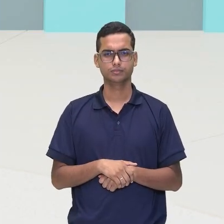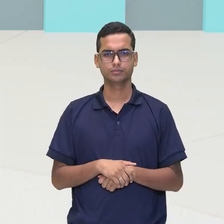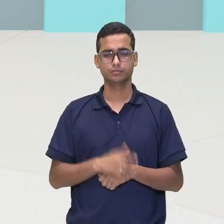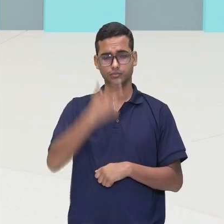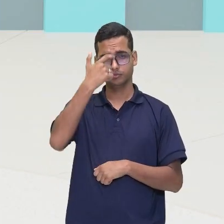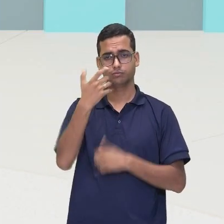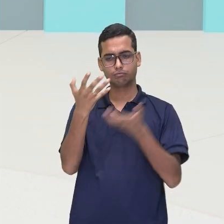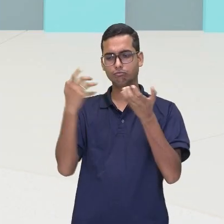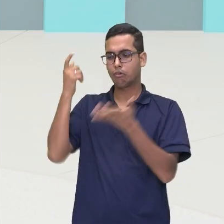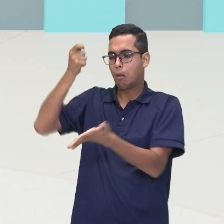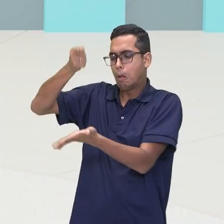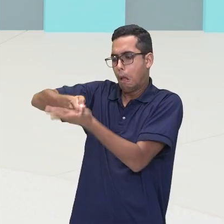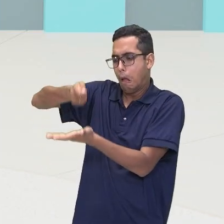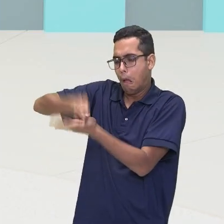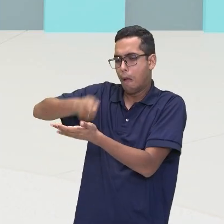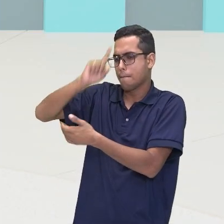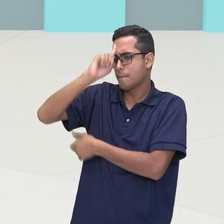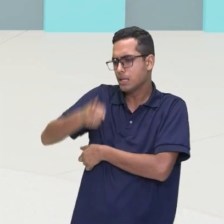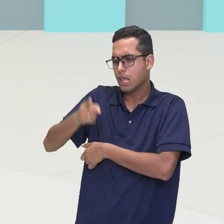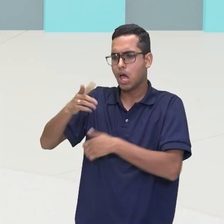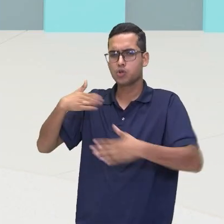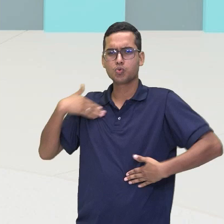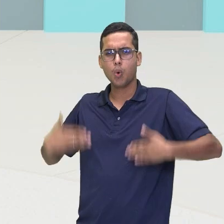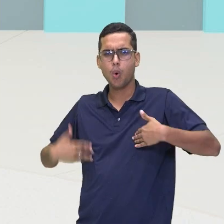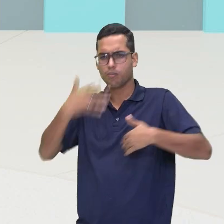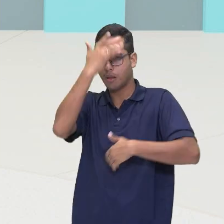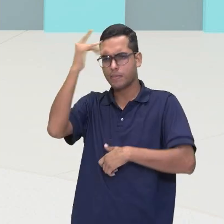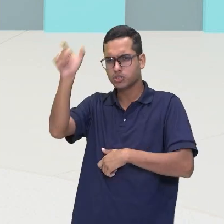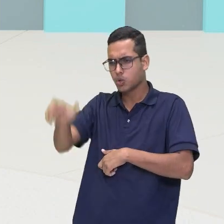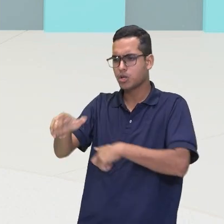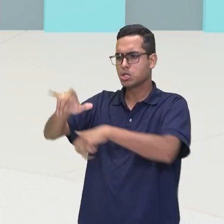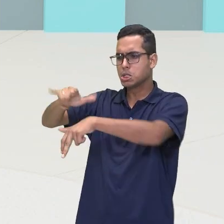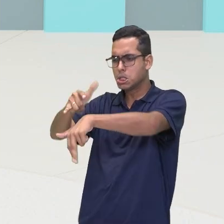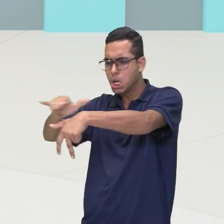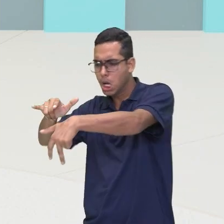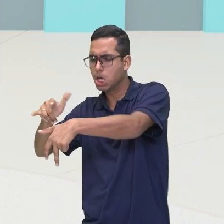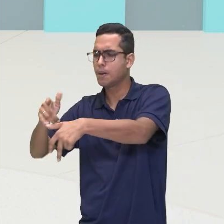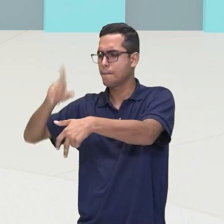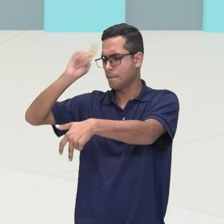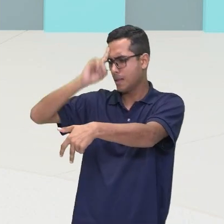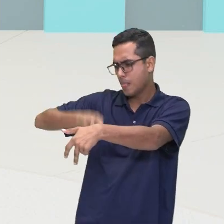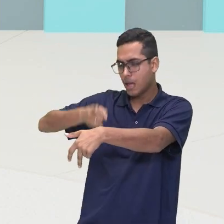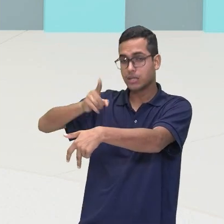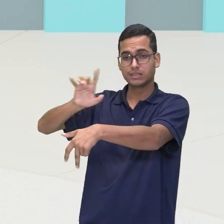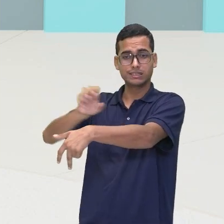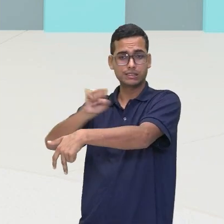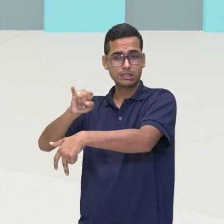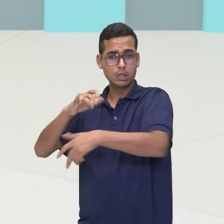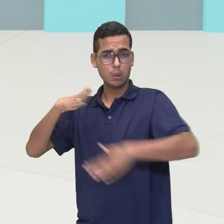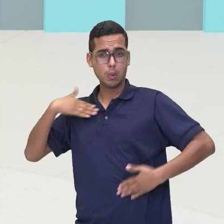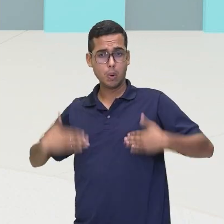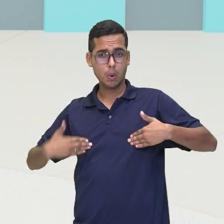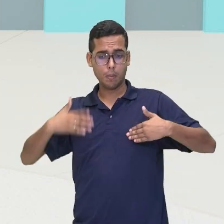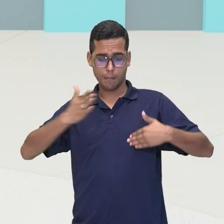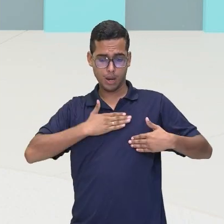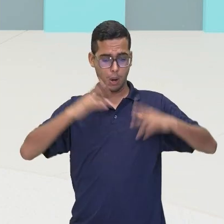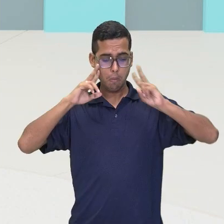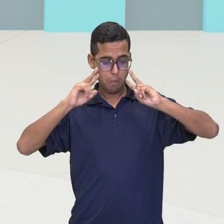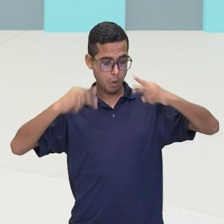algo, mandar no corpo do outro, se eu não conheço o meu próprio corpo. Se eu não entendo o que